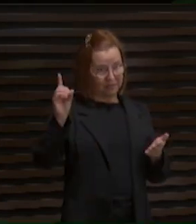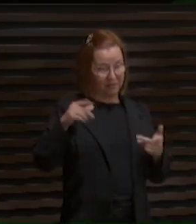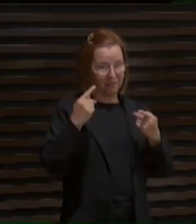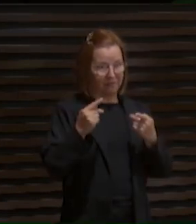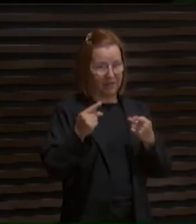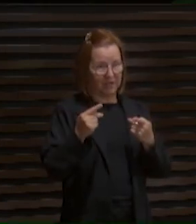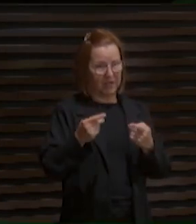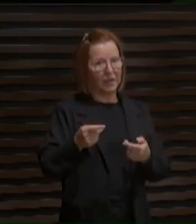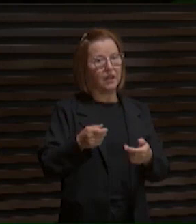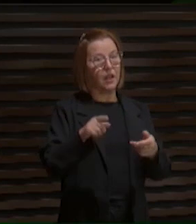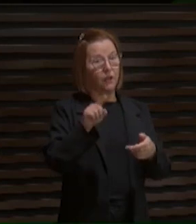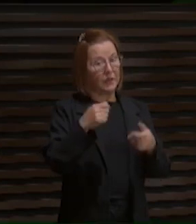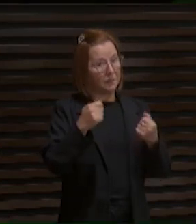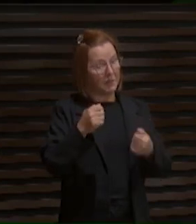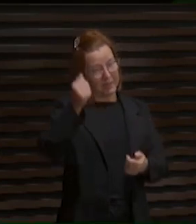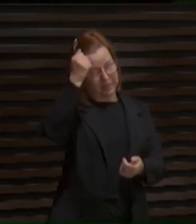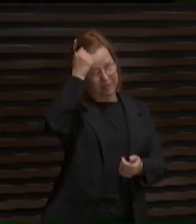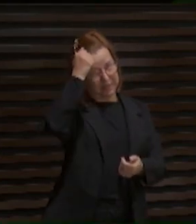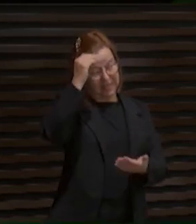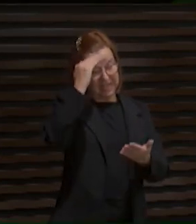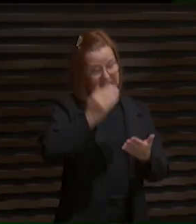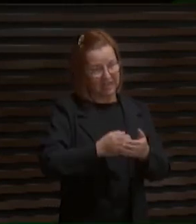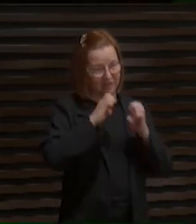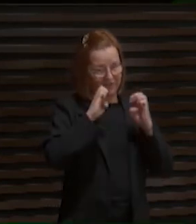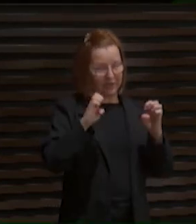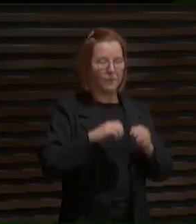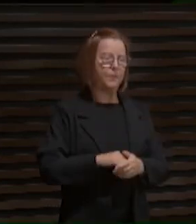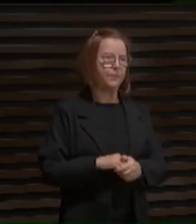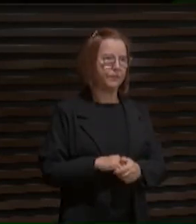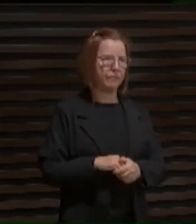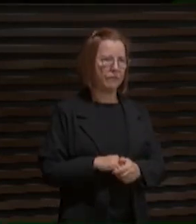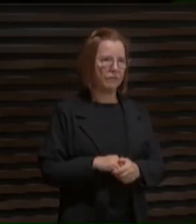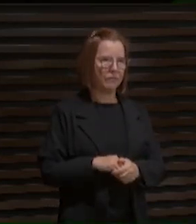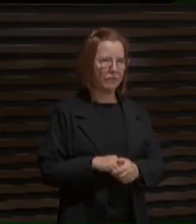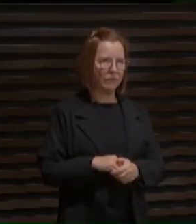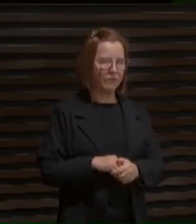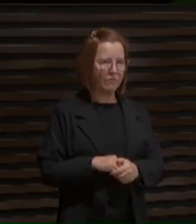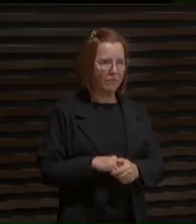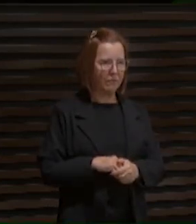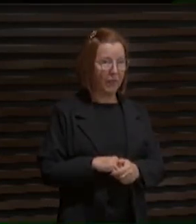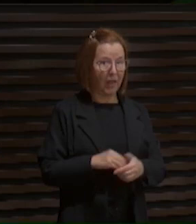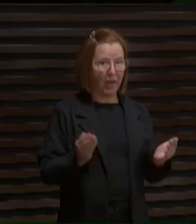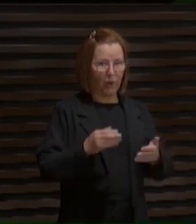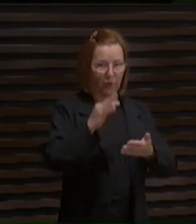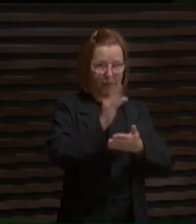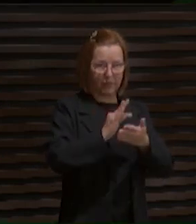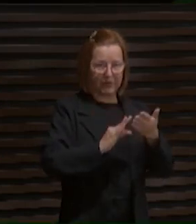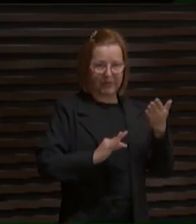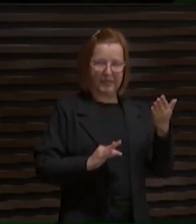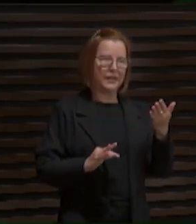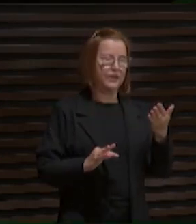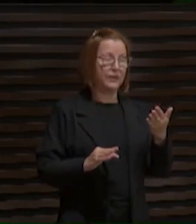Evangelho. Vamos reler o texto agora aqui. Isso está bem vivo na nossa cabeça. E antes de começar a